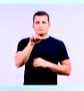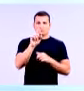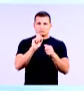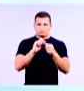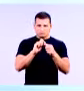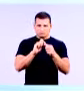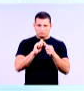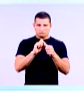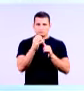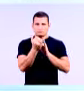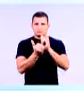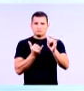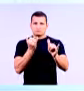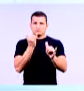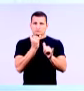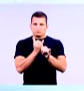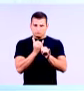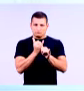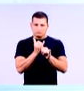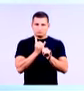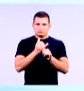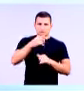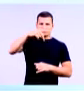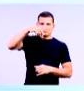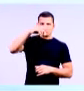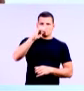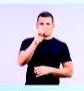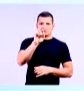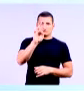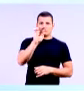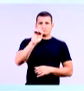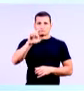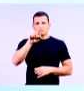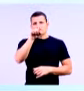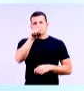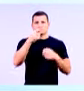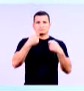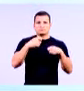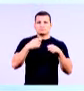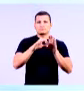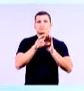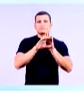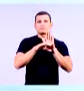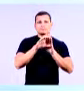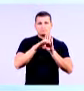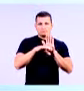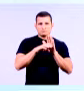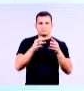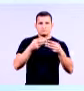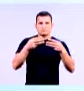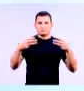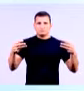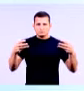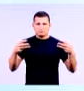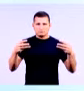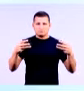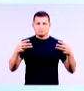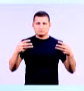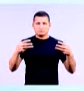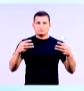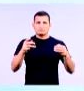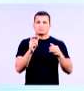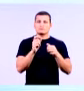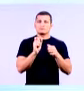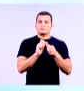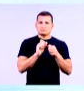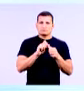internet, um portal, você vai precisar desses conceitos de rede de computadores para poder operacionalizar o seu site,